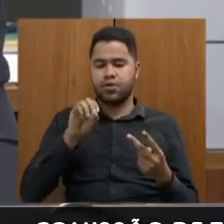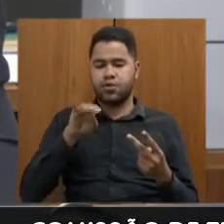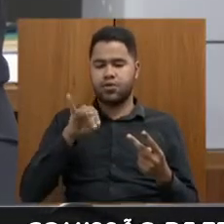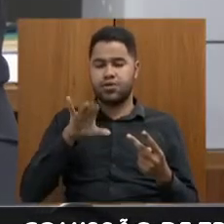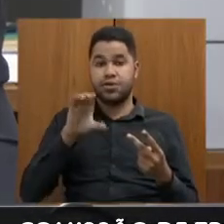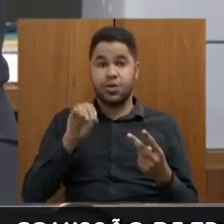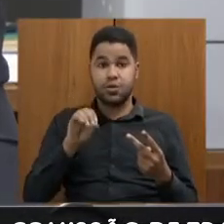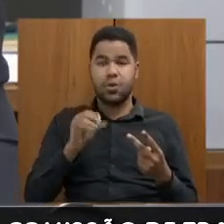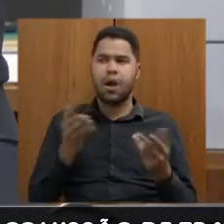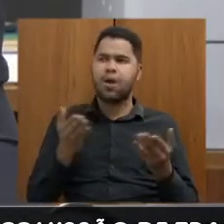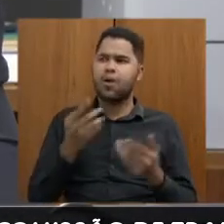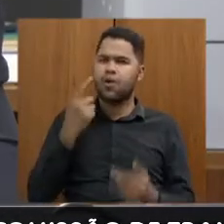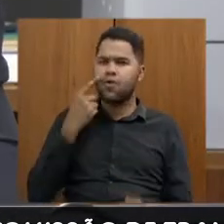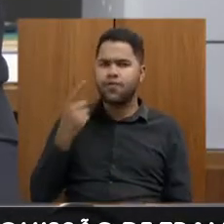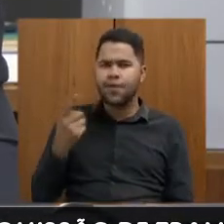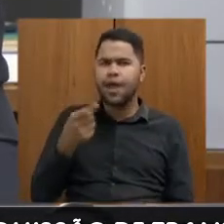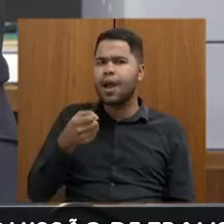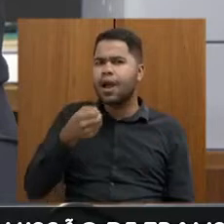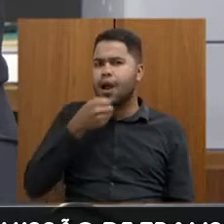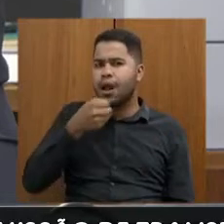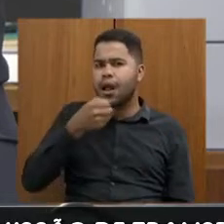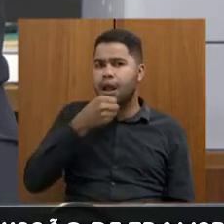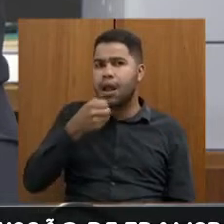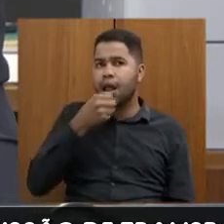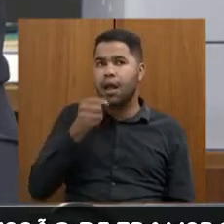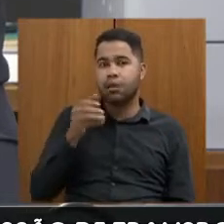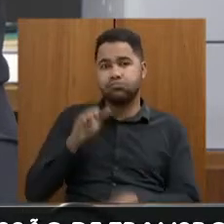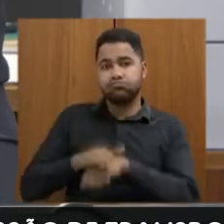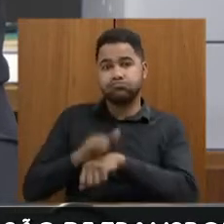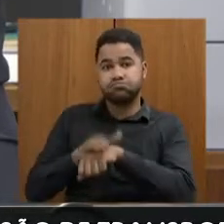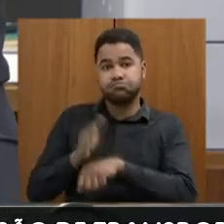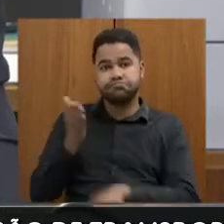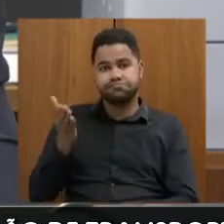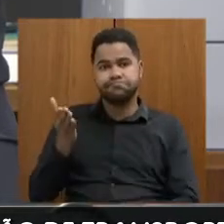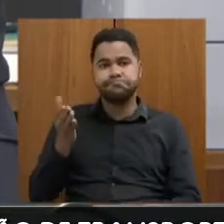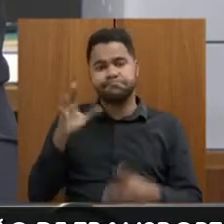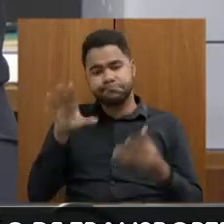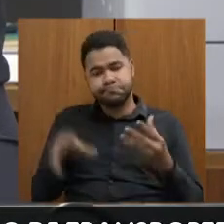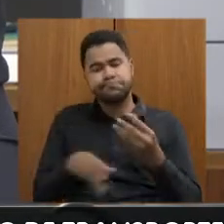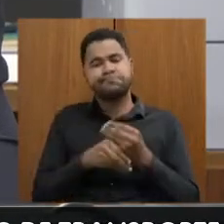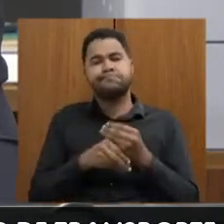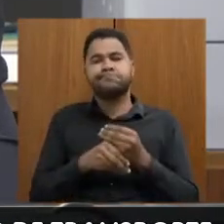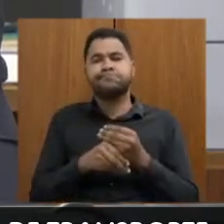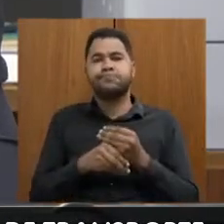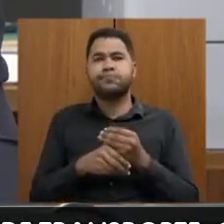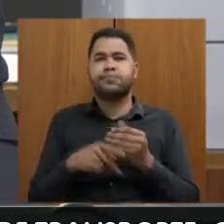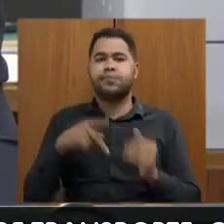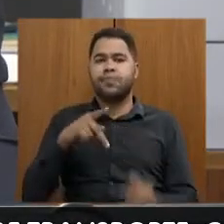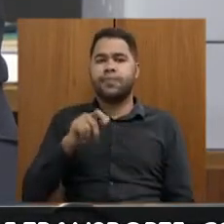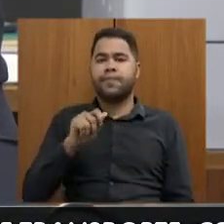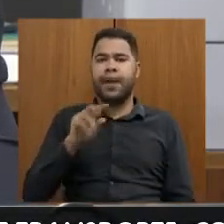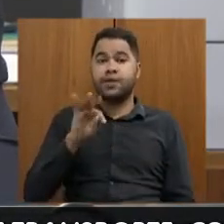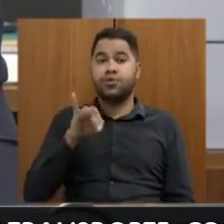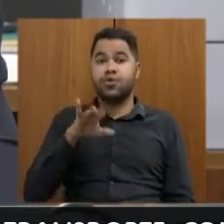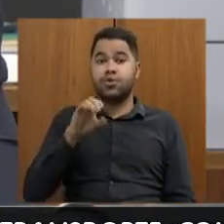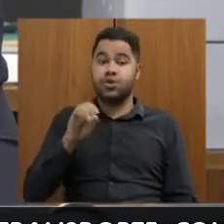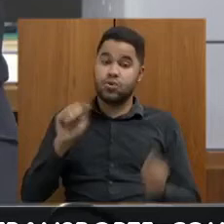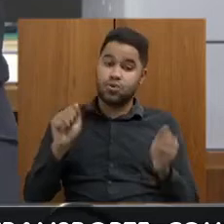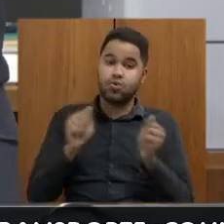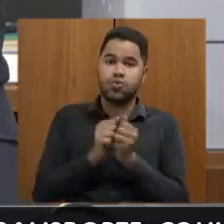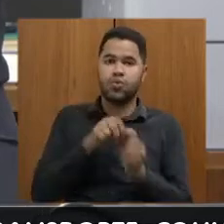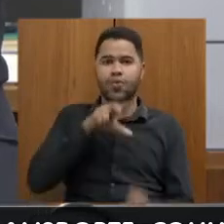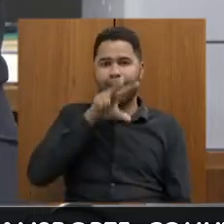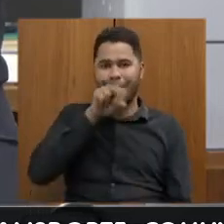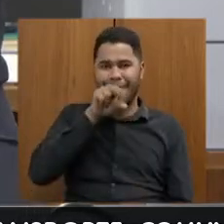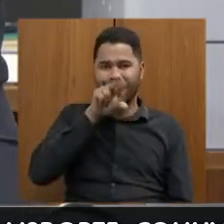eu ouvi uma entrevista do Senhor podendo incluir Patrocínio a Patos de Minas